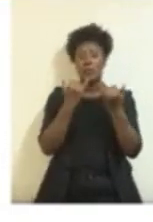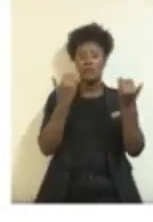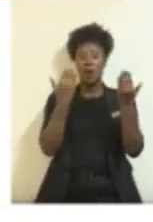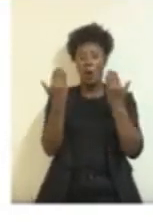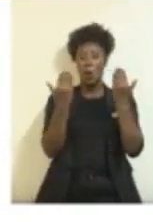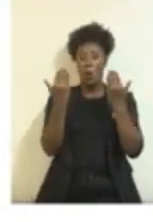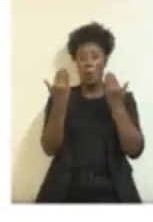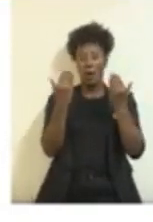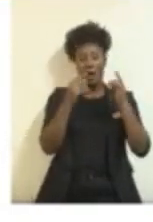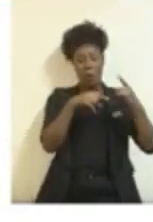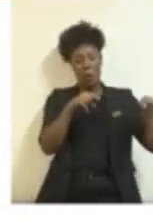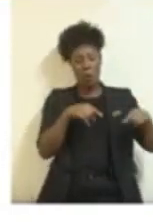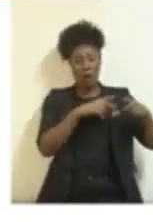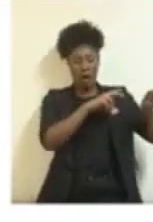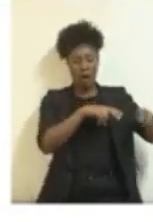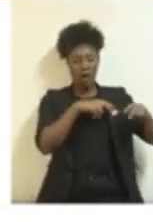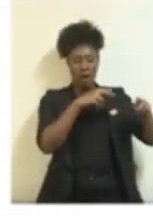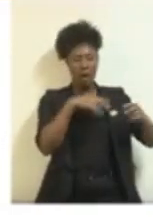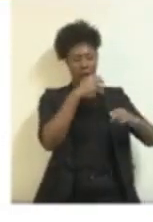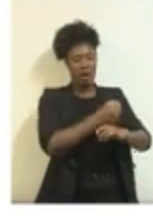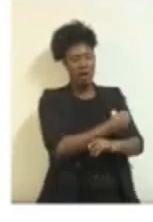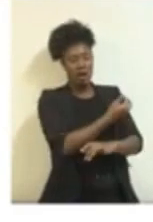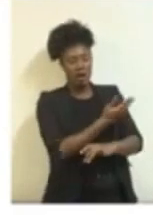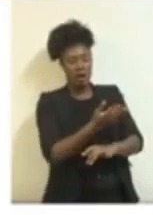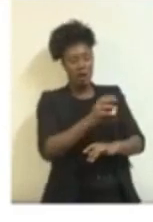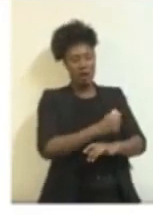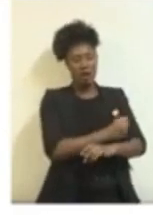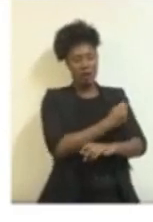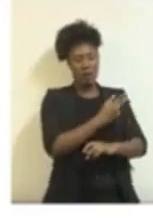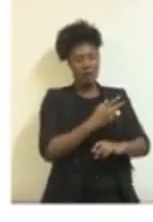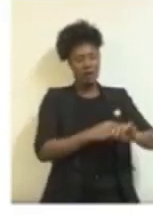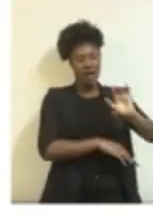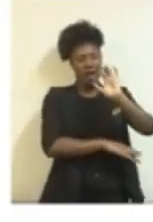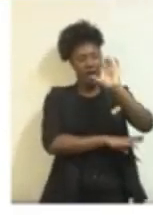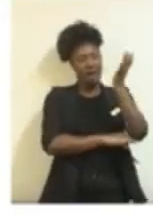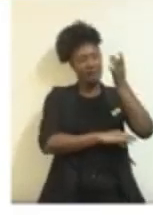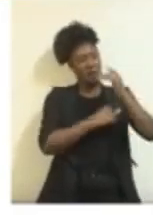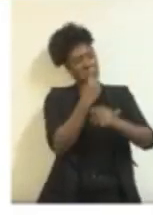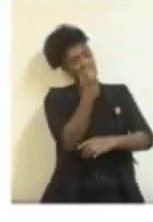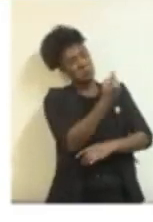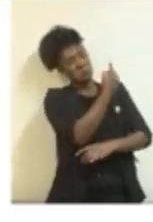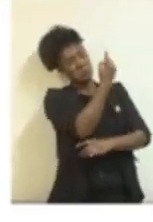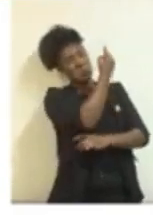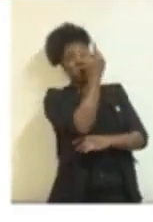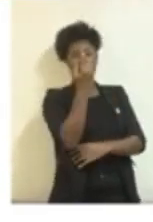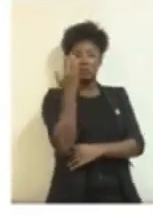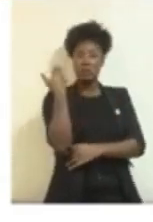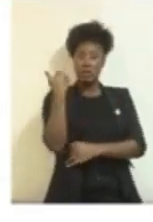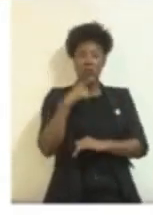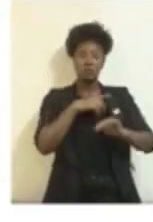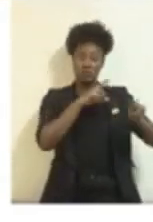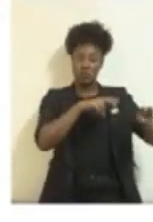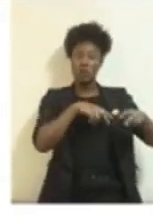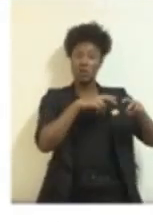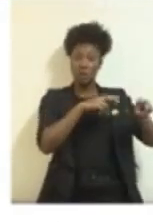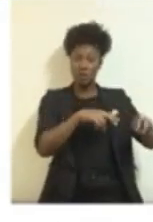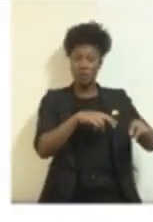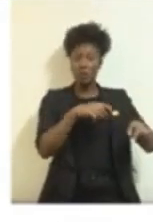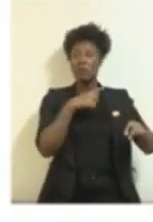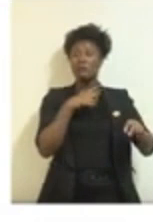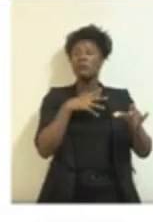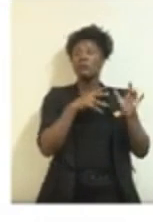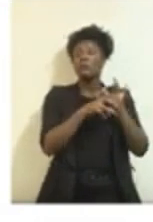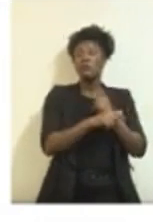campo como um plantio de eucaliptos estabelecido, onde antes tinha campo, a gente tem uma perda muito grande aqui de